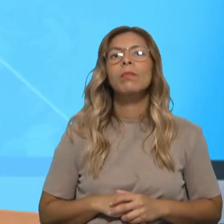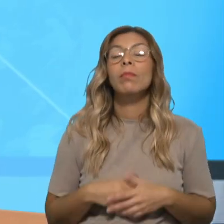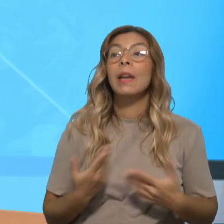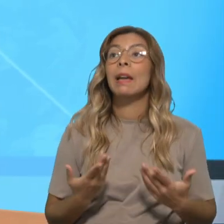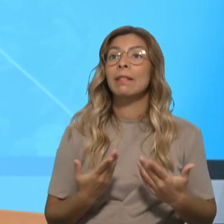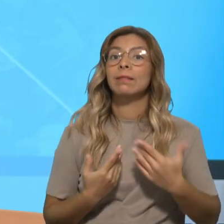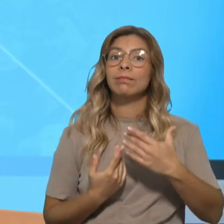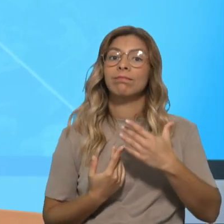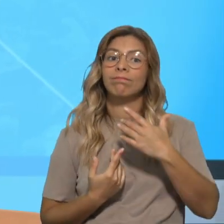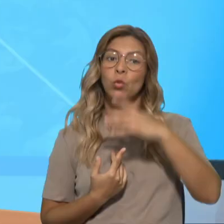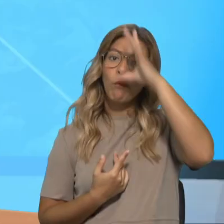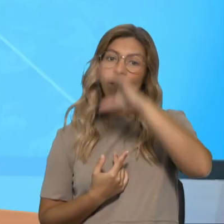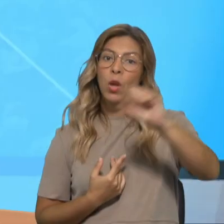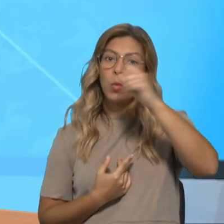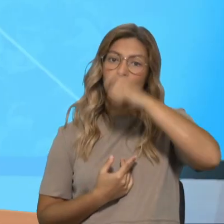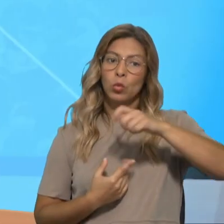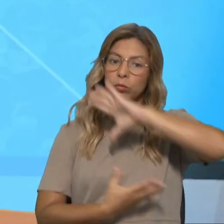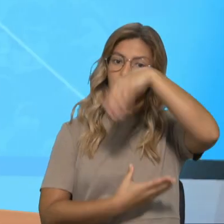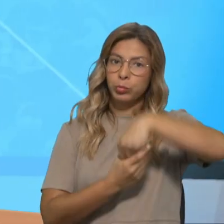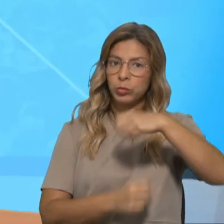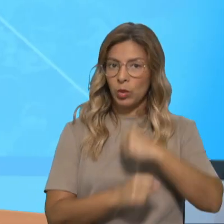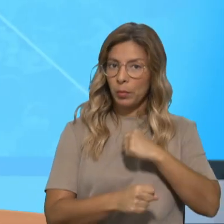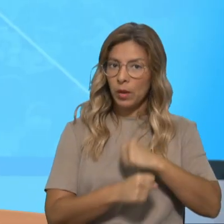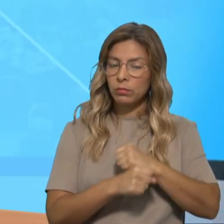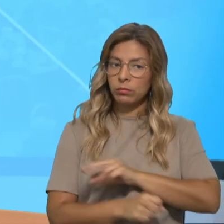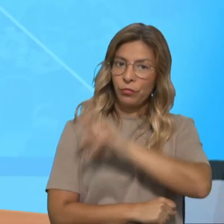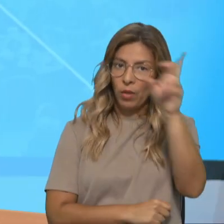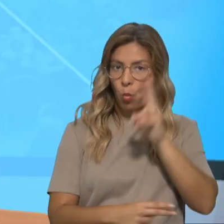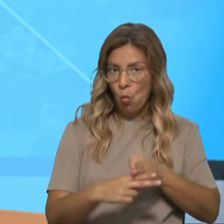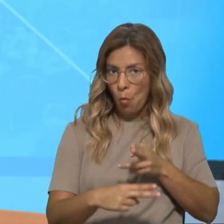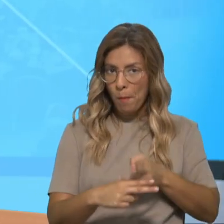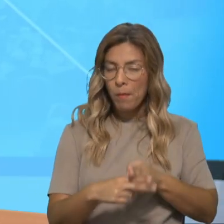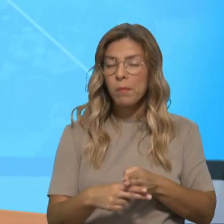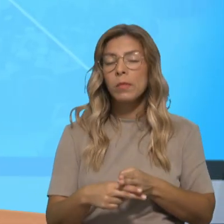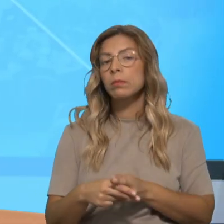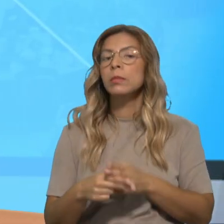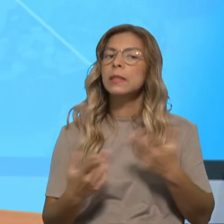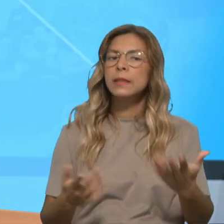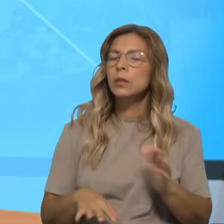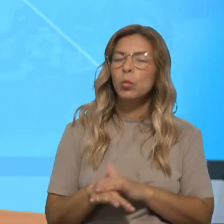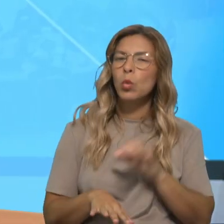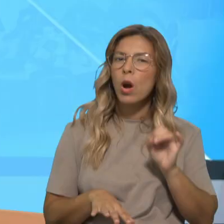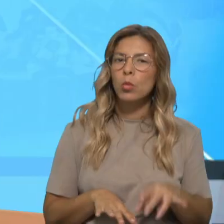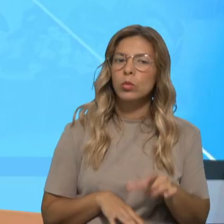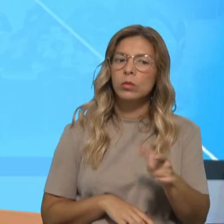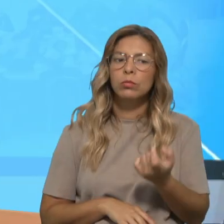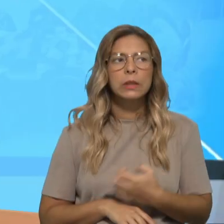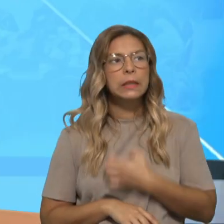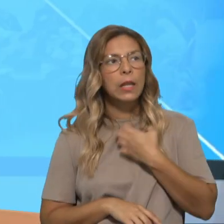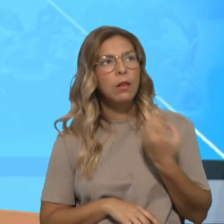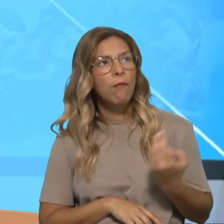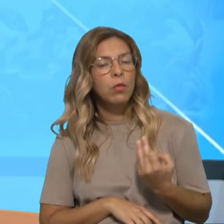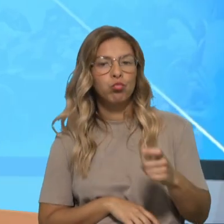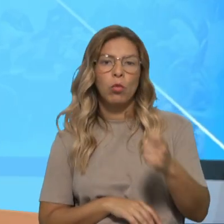governantes em Roma, numa atitude de jubilar, acaba por ser também uma expressão, digamos,